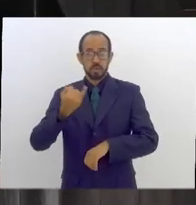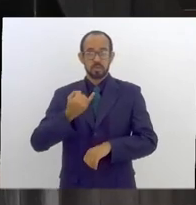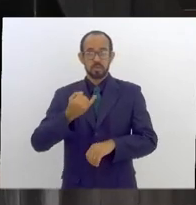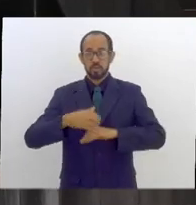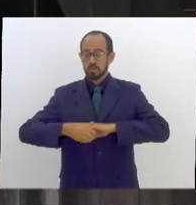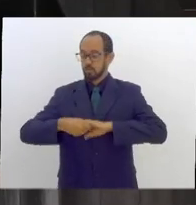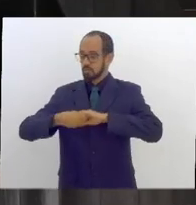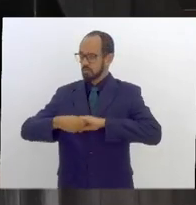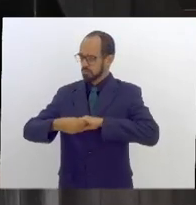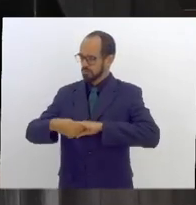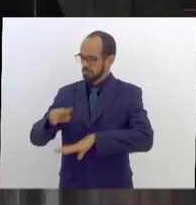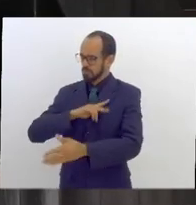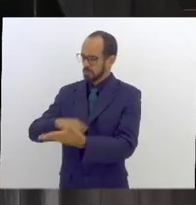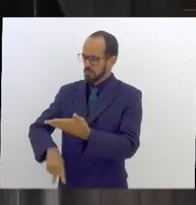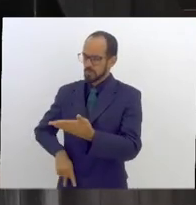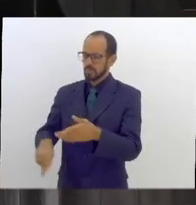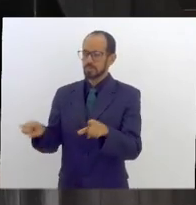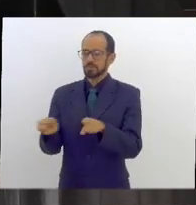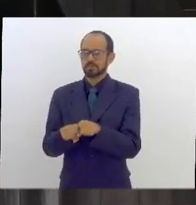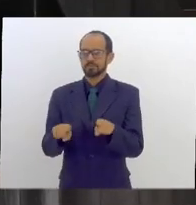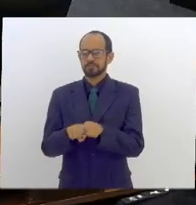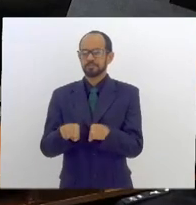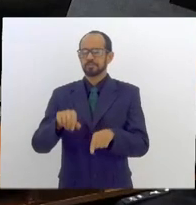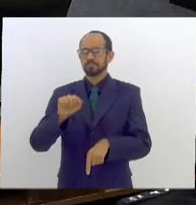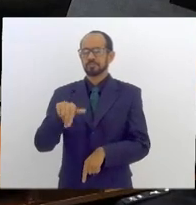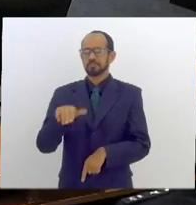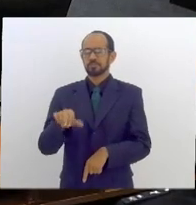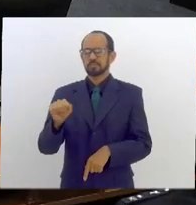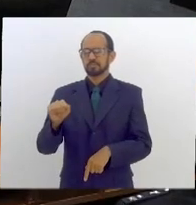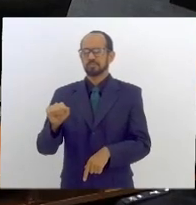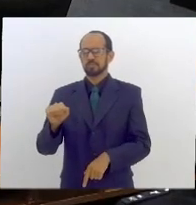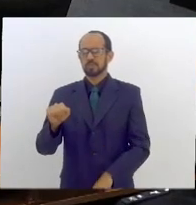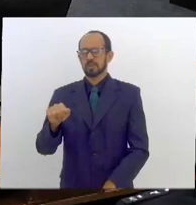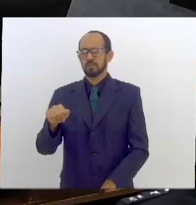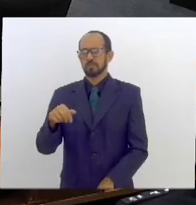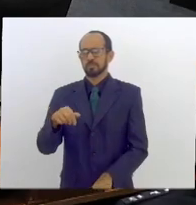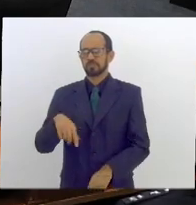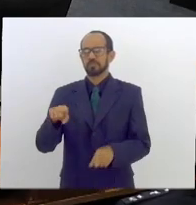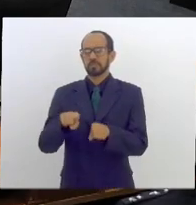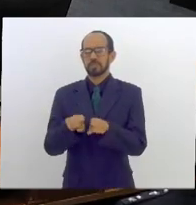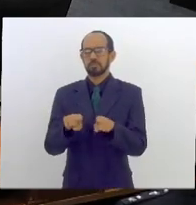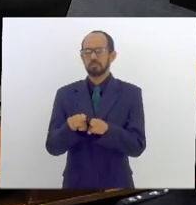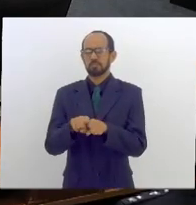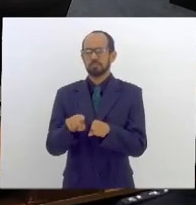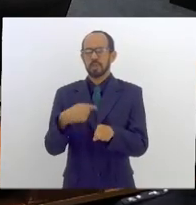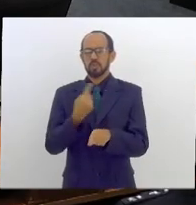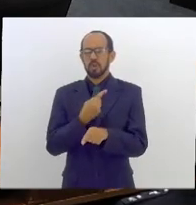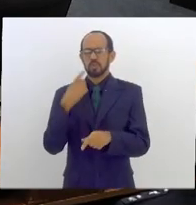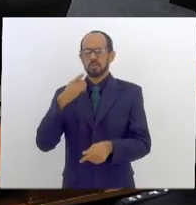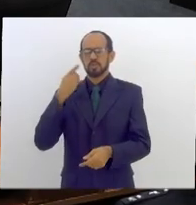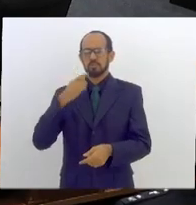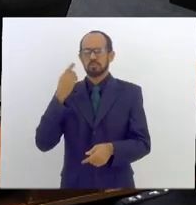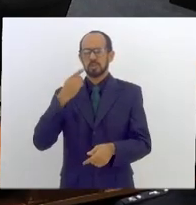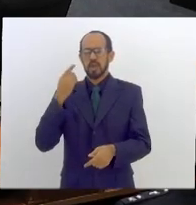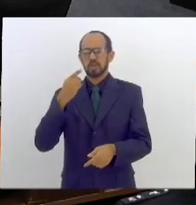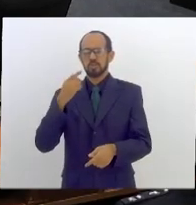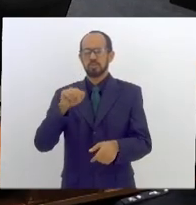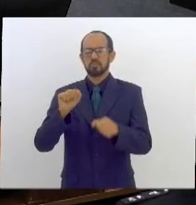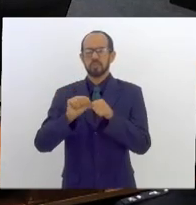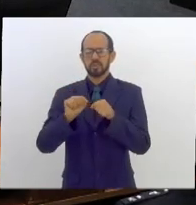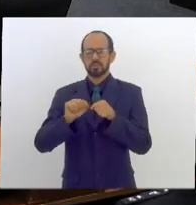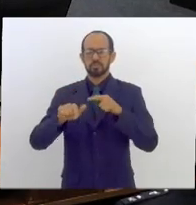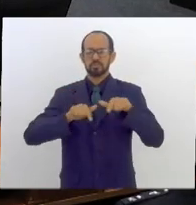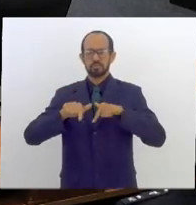né, nosso presidente, Alana Passos também, nosso ícone também, nosso deputado, que também faz um